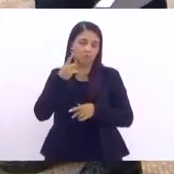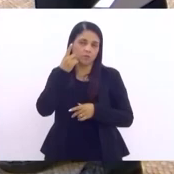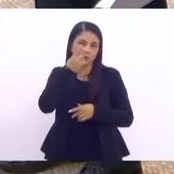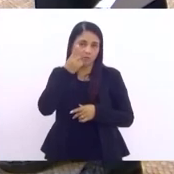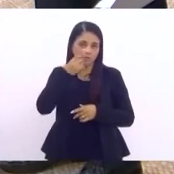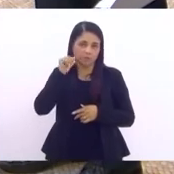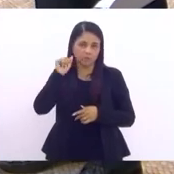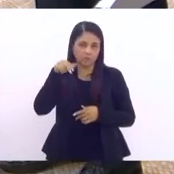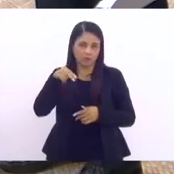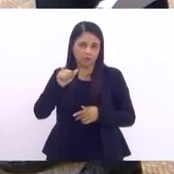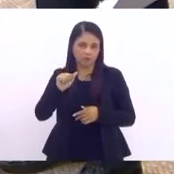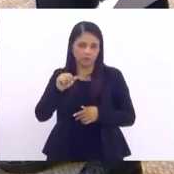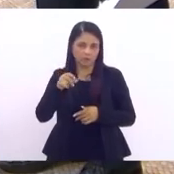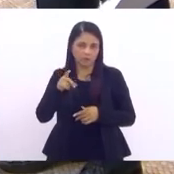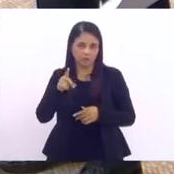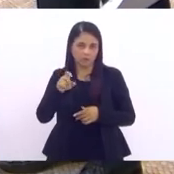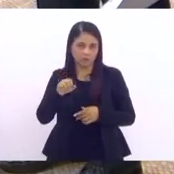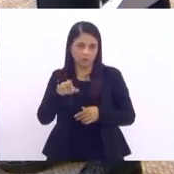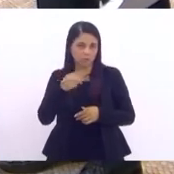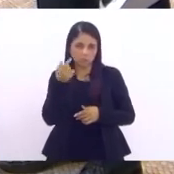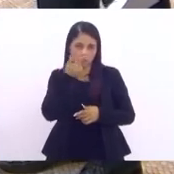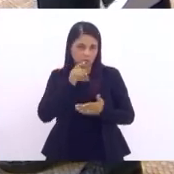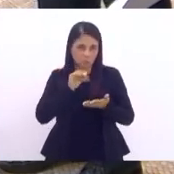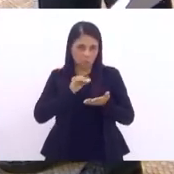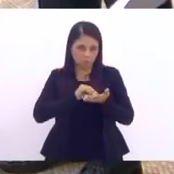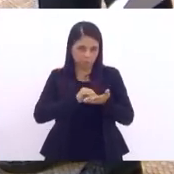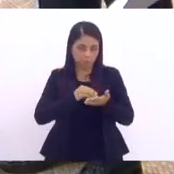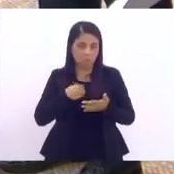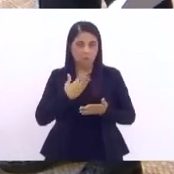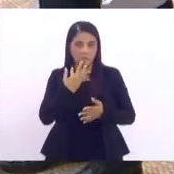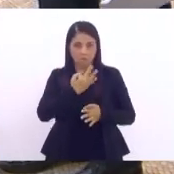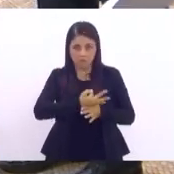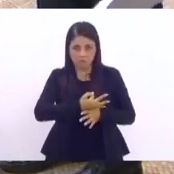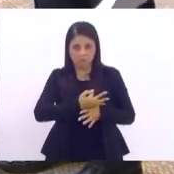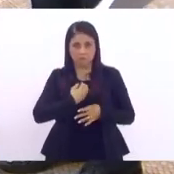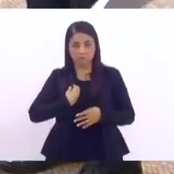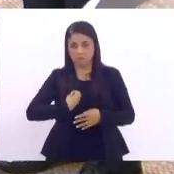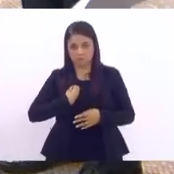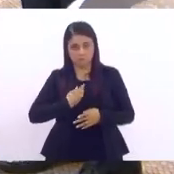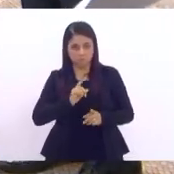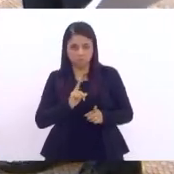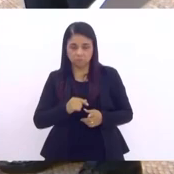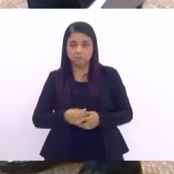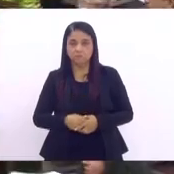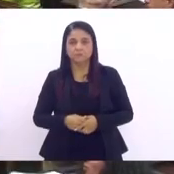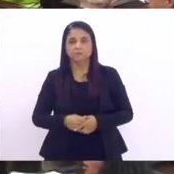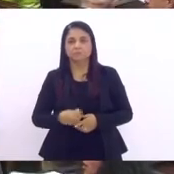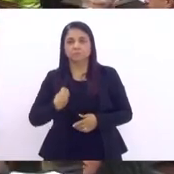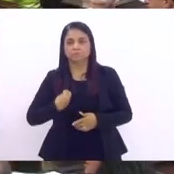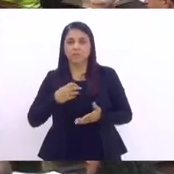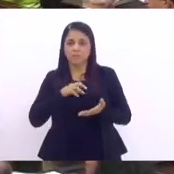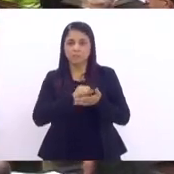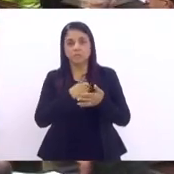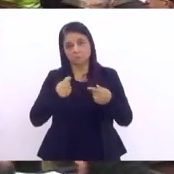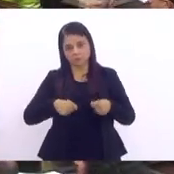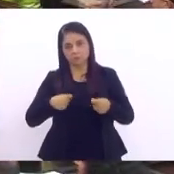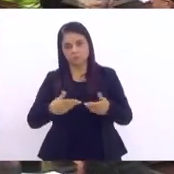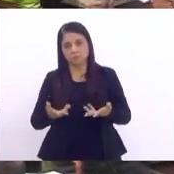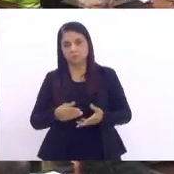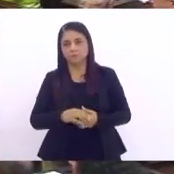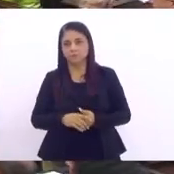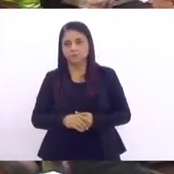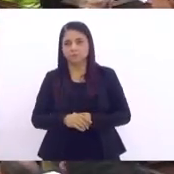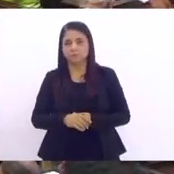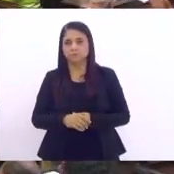presença, também não consegui registrar minha presença aqui no plenário, ok? Eu tentei 3 vezes e consegui. Mas eu tentei